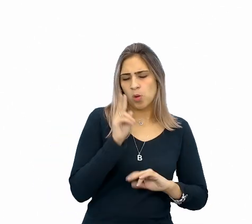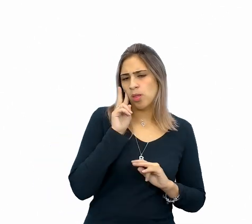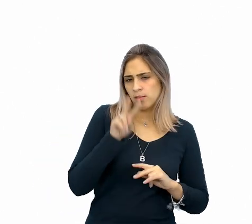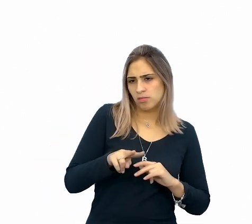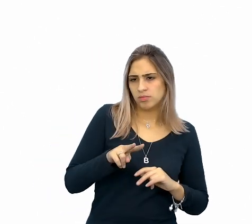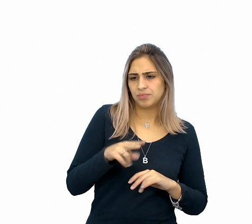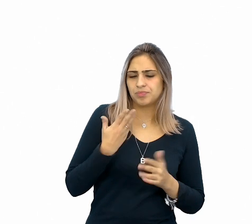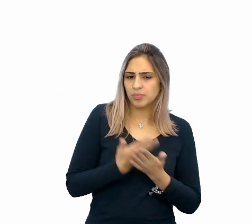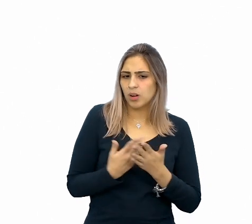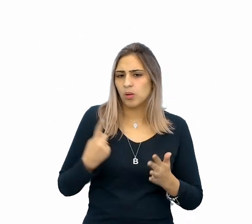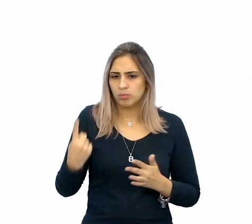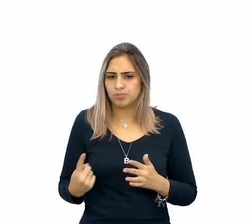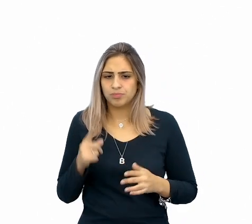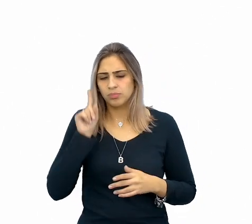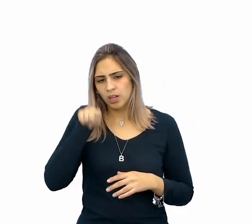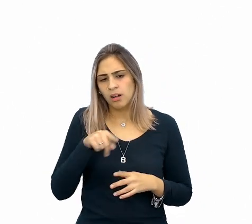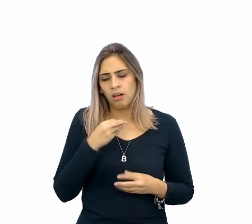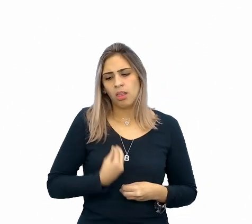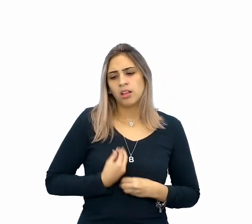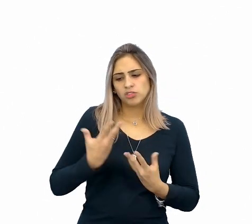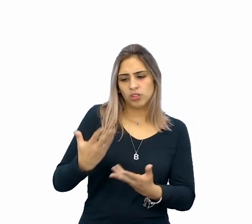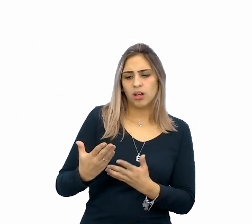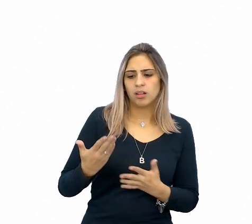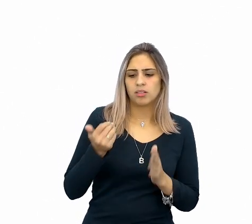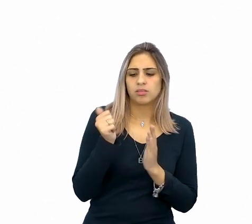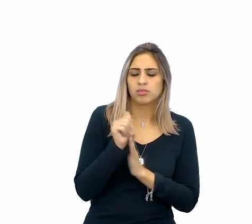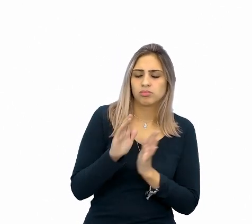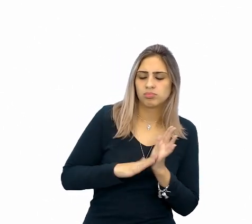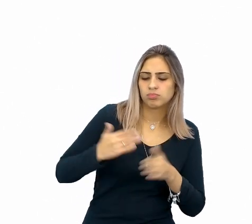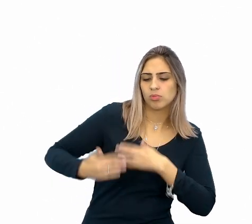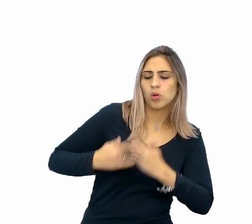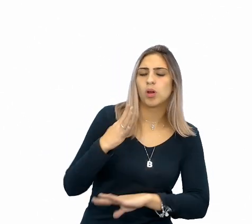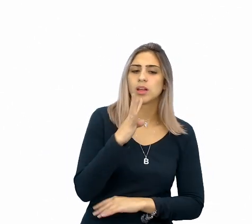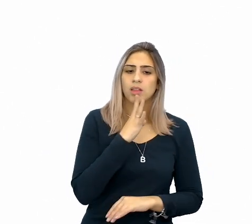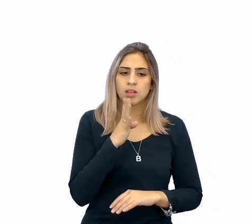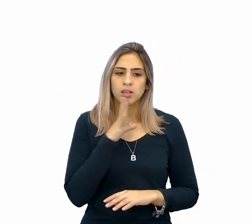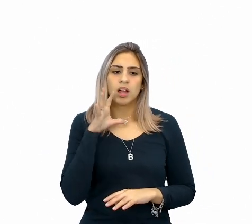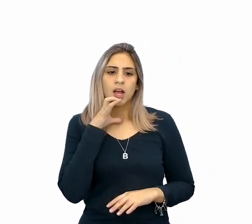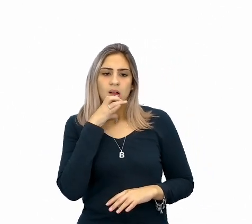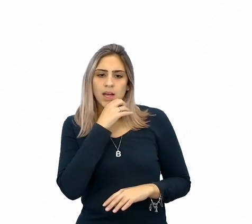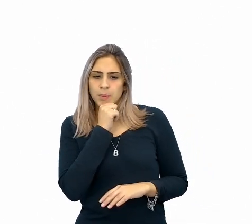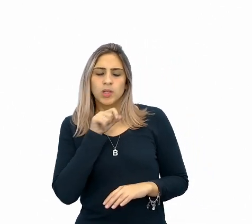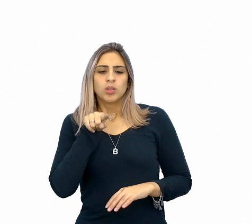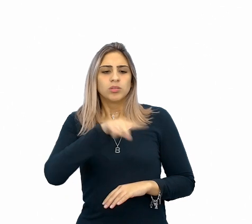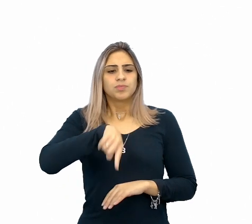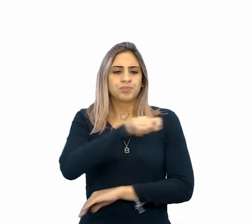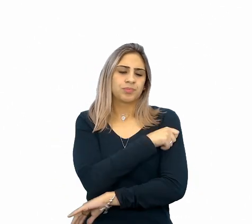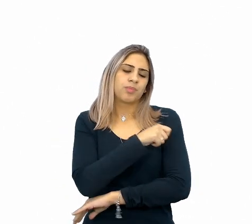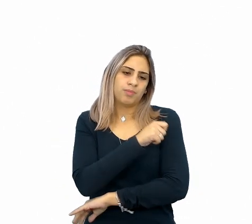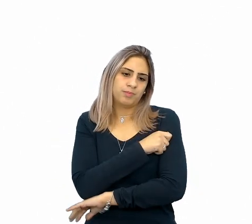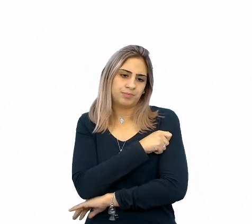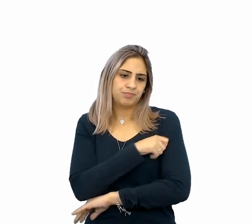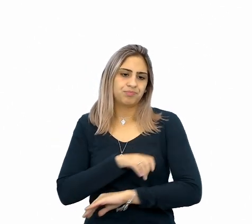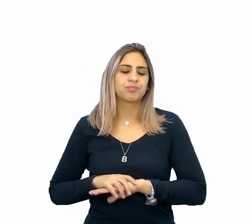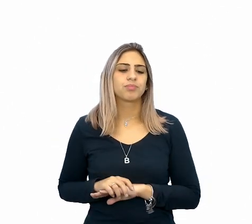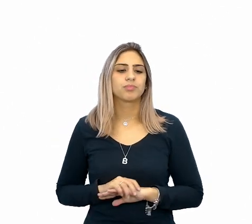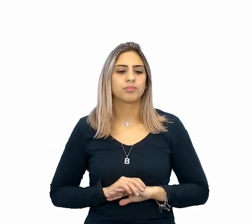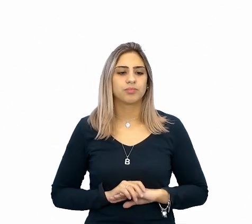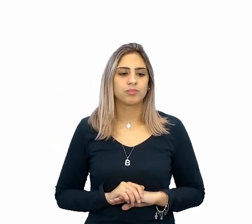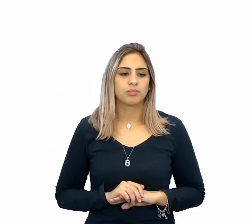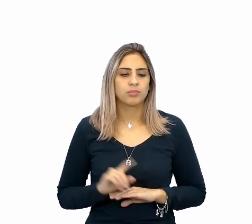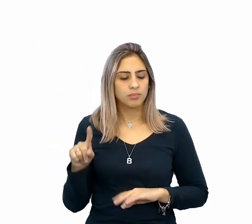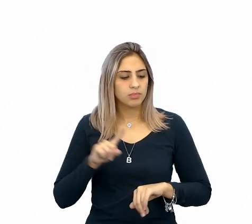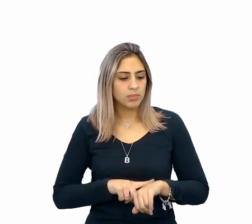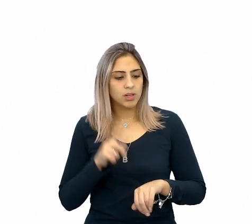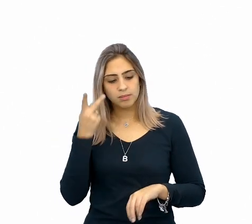a aula 1, ela é dedicada à ativação dos conhecimentos prévios dos estudantes. É um